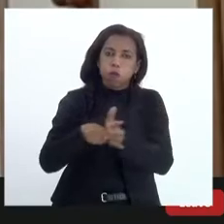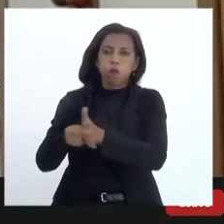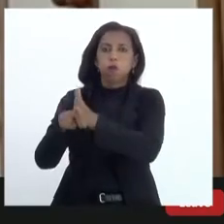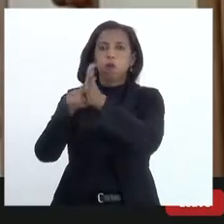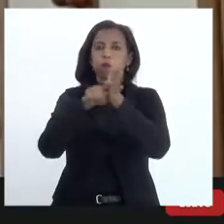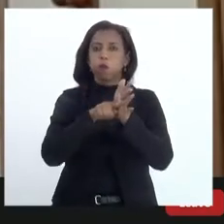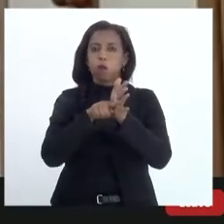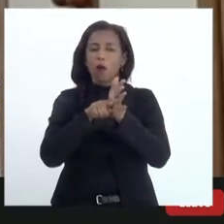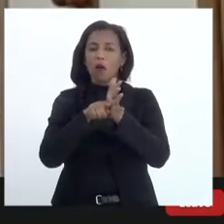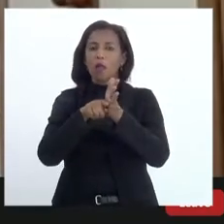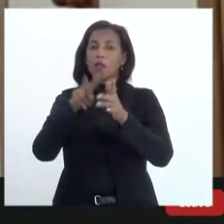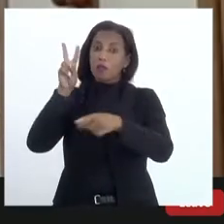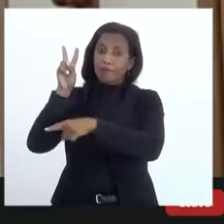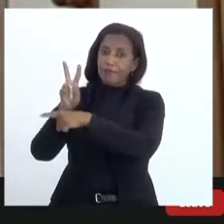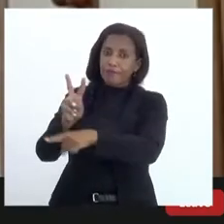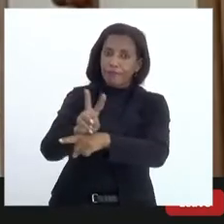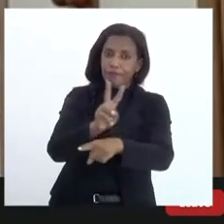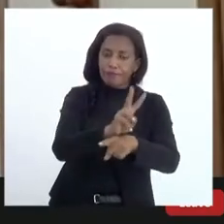de salvaguardar